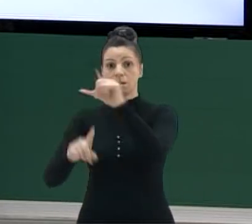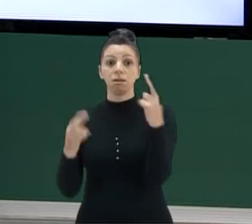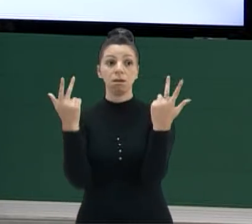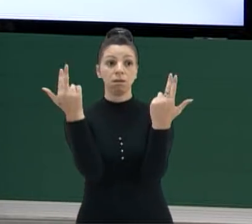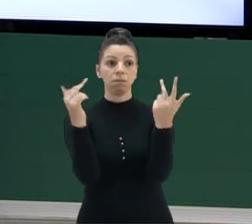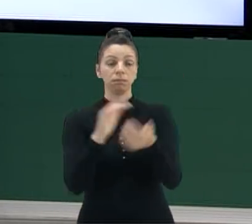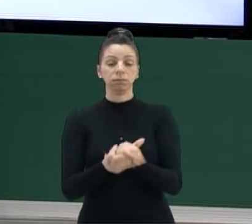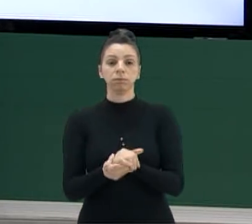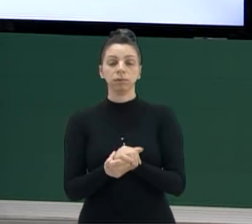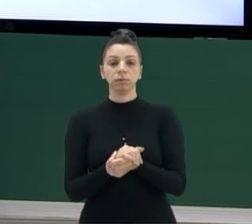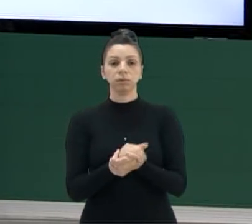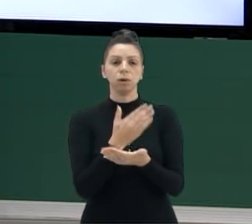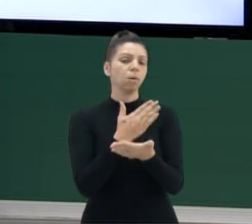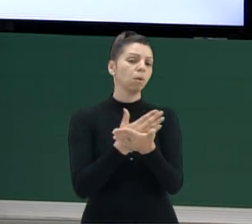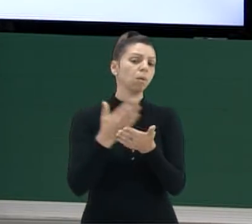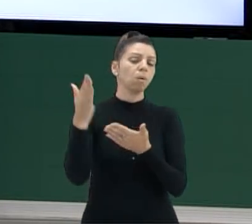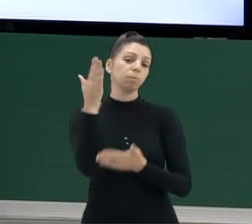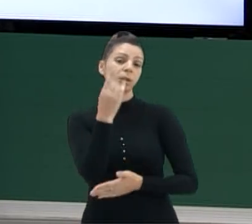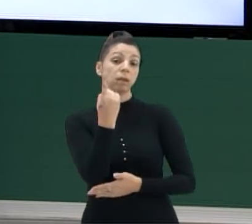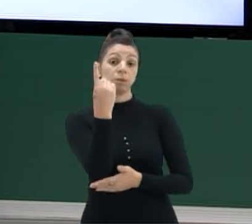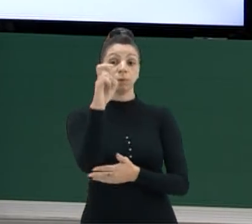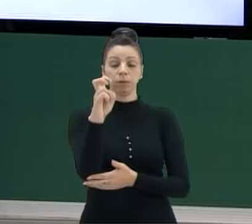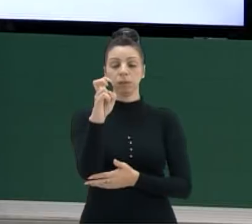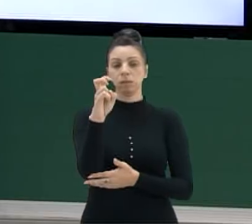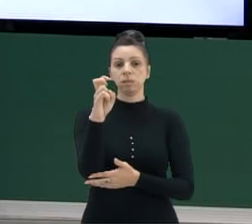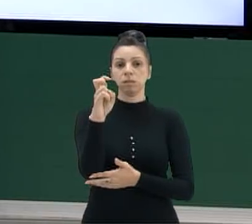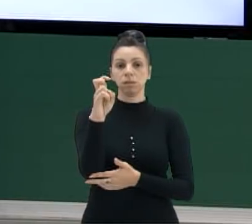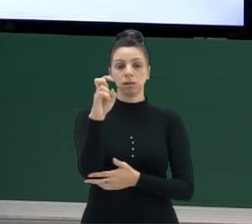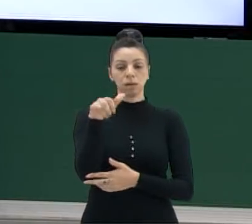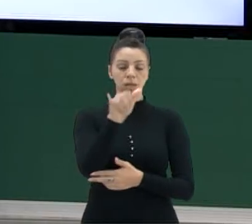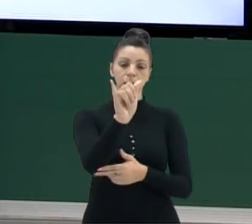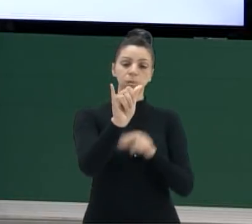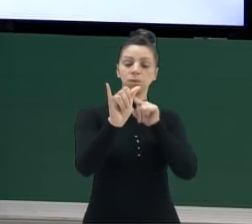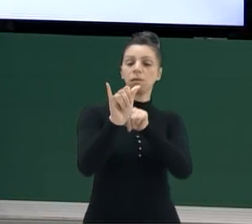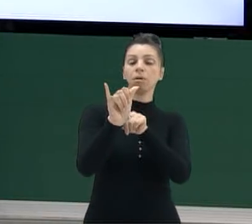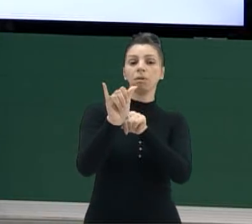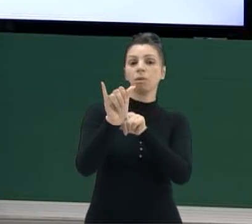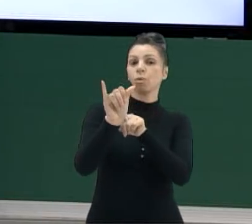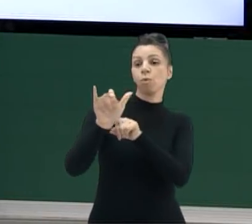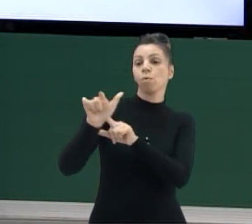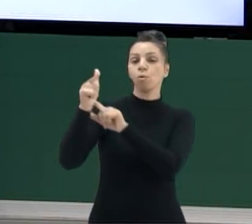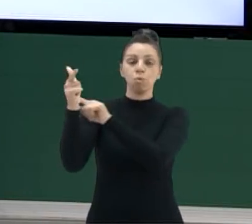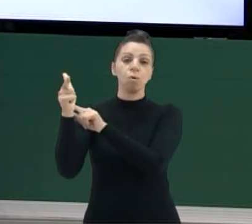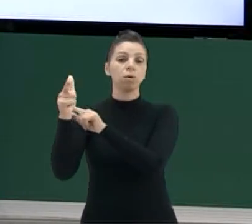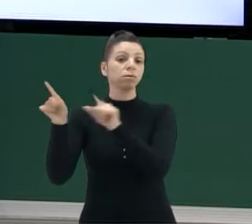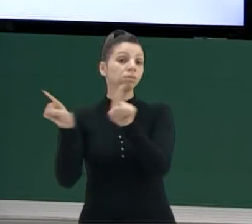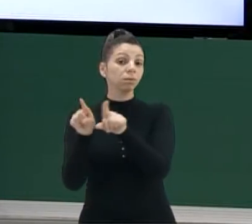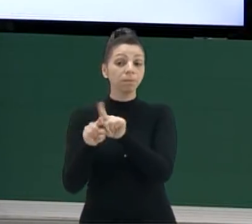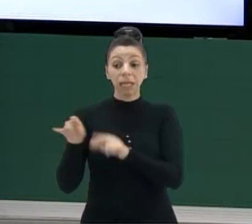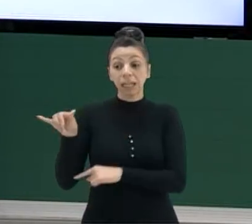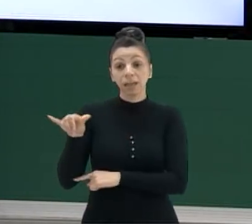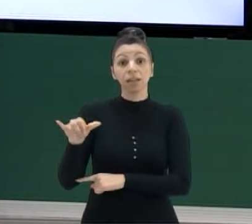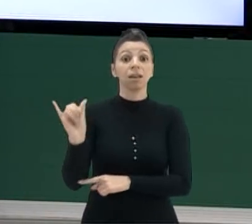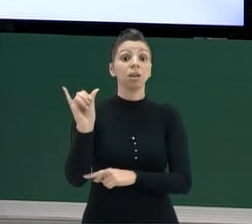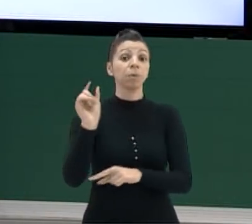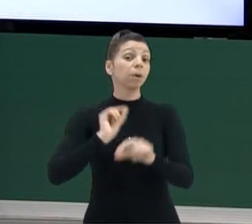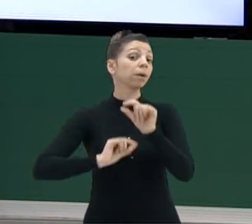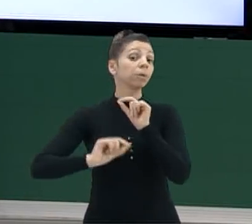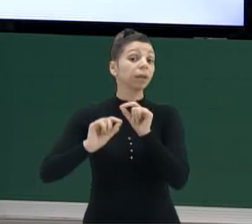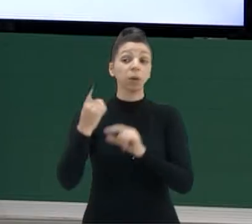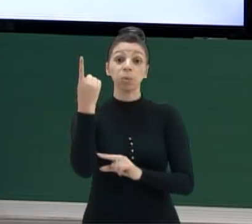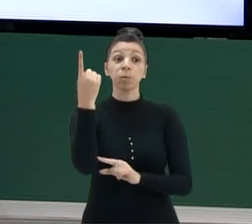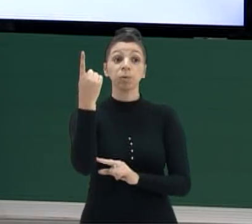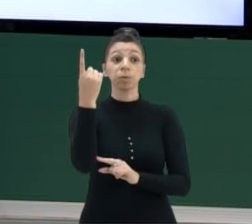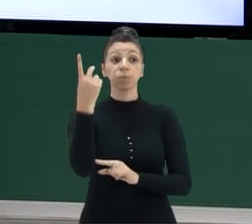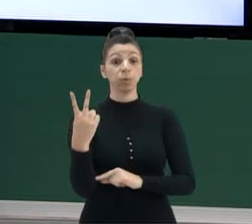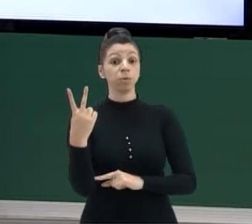que tem Y só? Ah, o 12. Então, eu vou fazer aqui um quadrado, um retângulo, uma circunferência